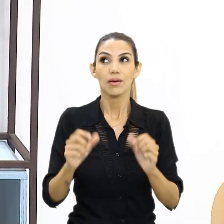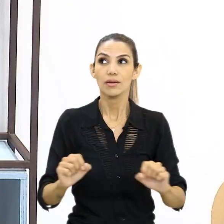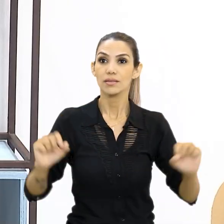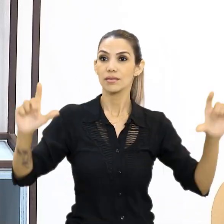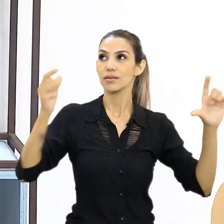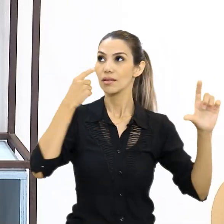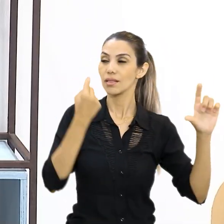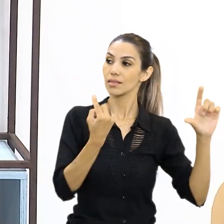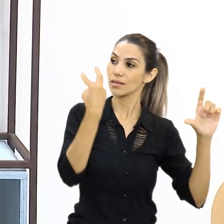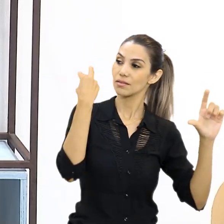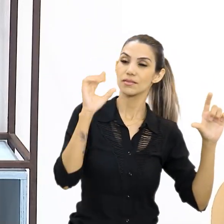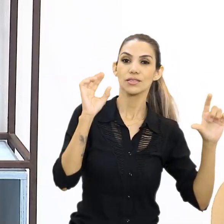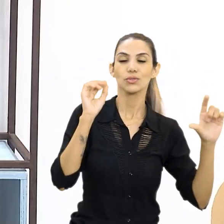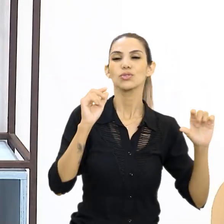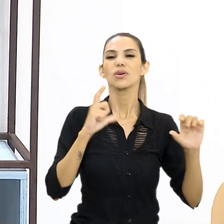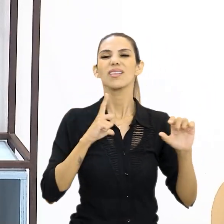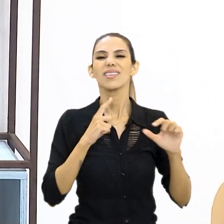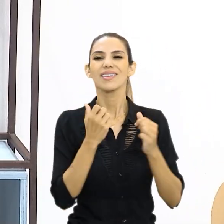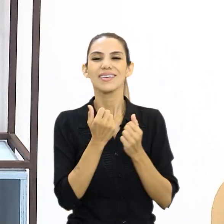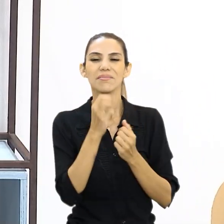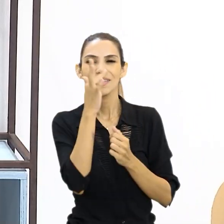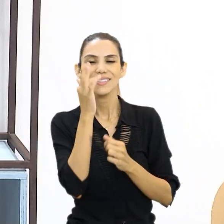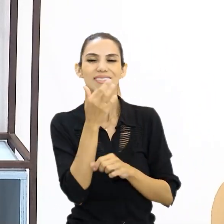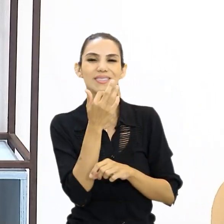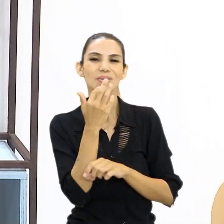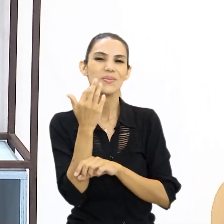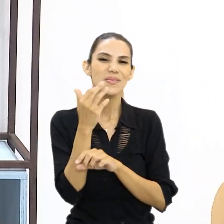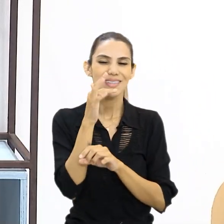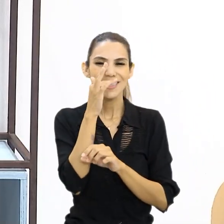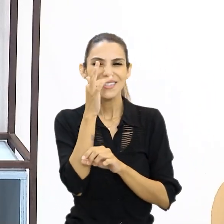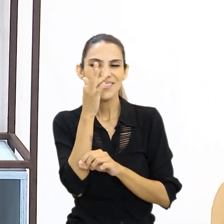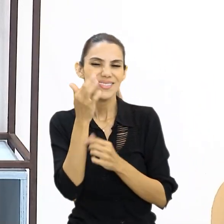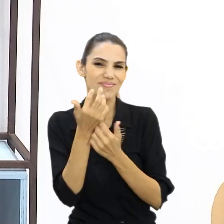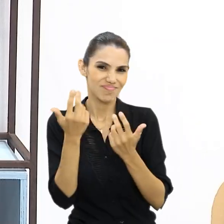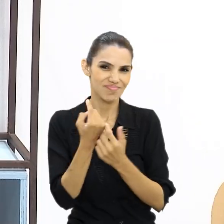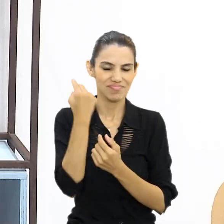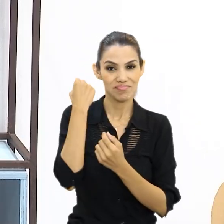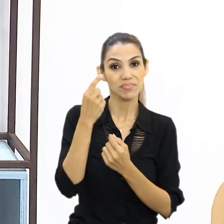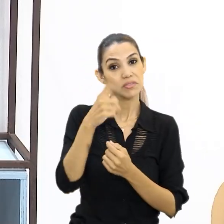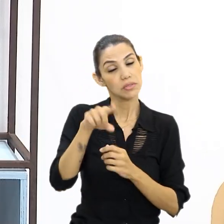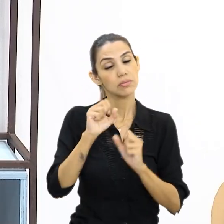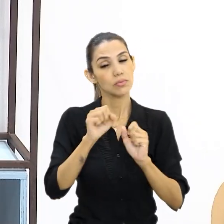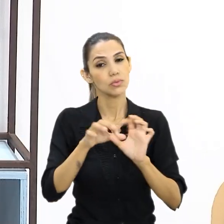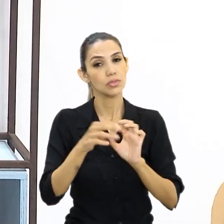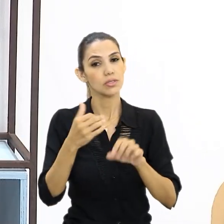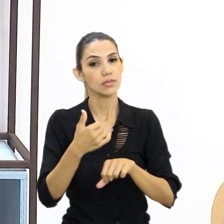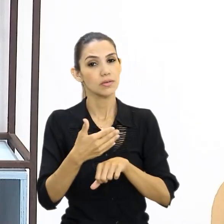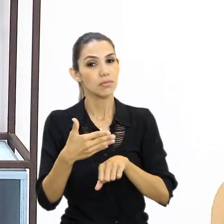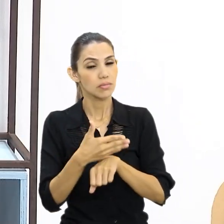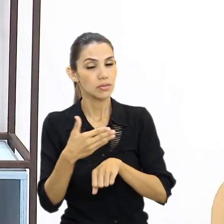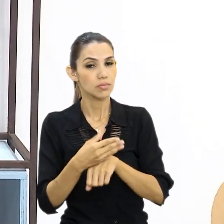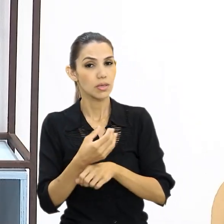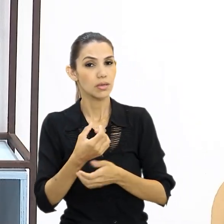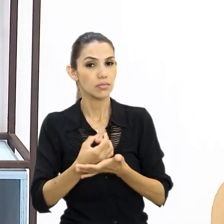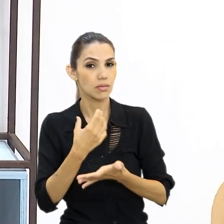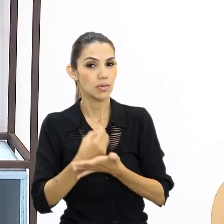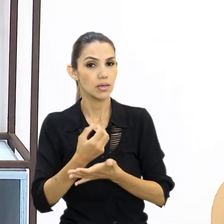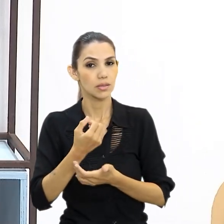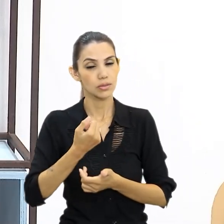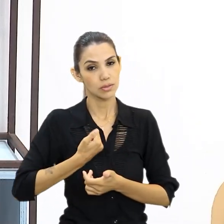plantinhas que estão nela. E você pode participar com a gente mandando a sua mensagem para o nosso WhatsApp. O número é